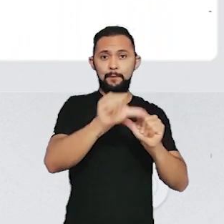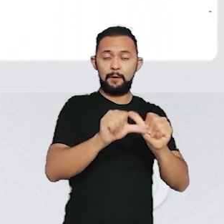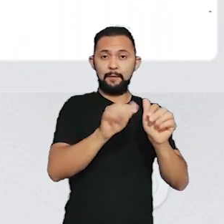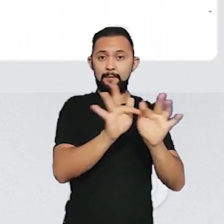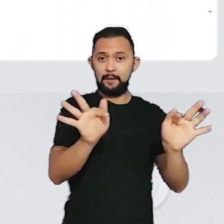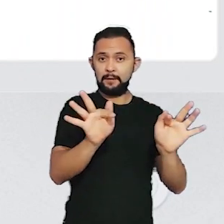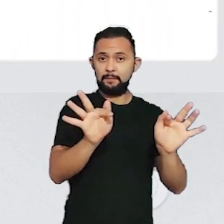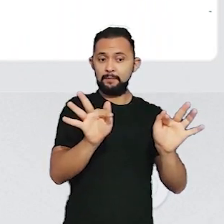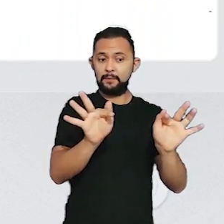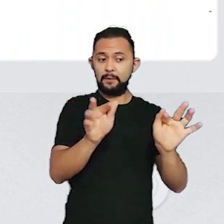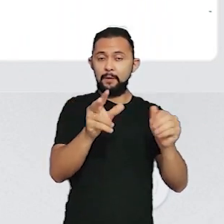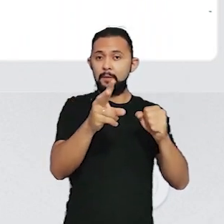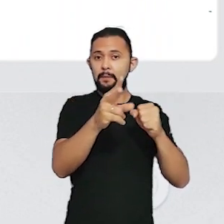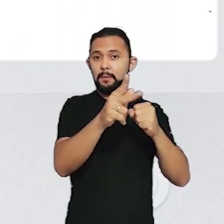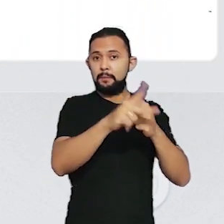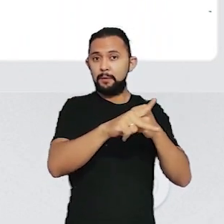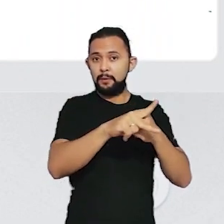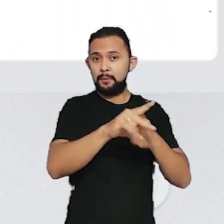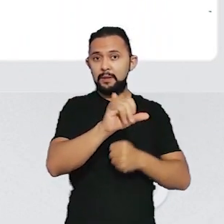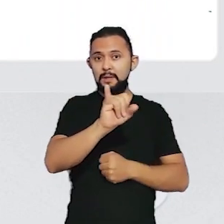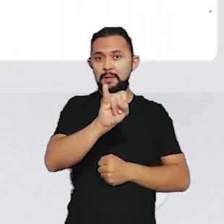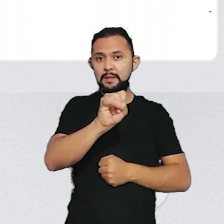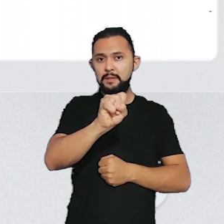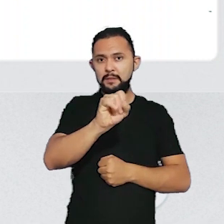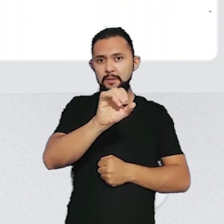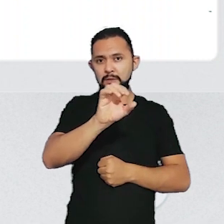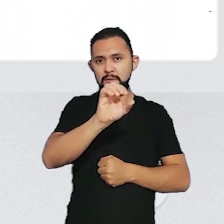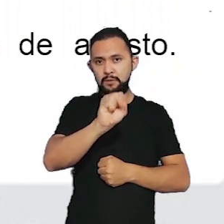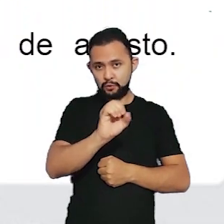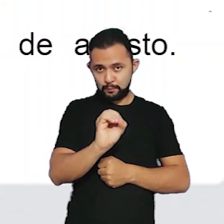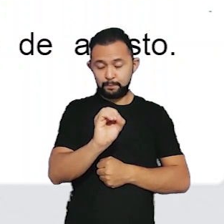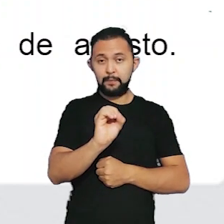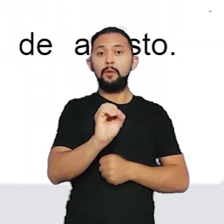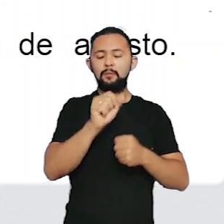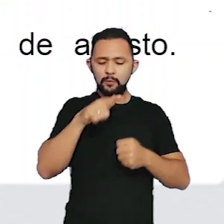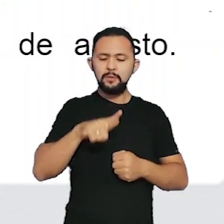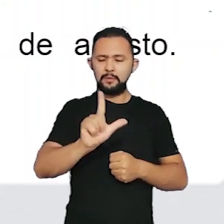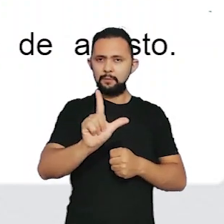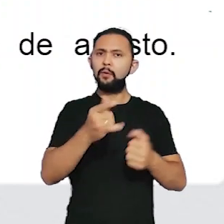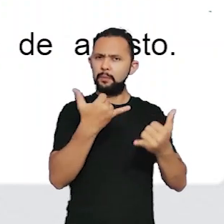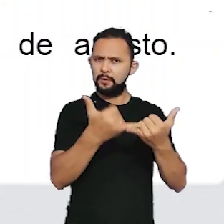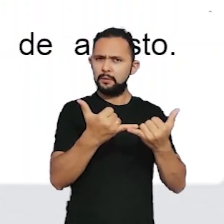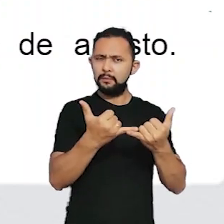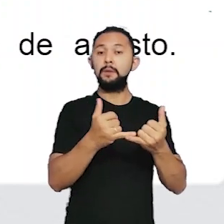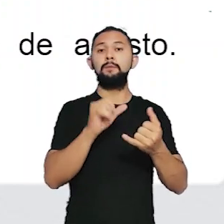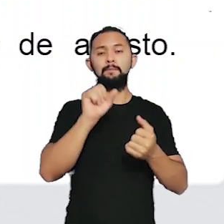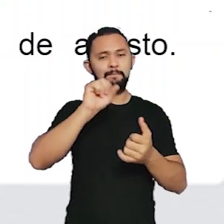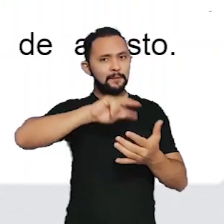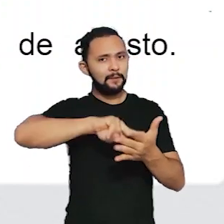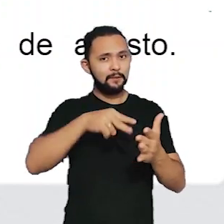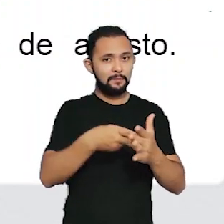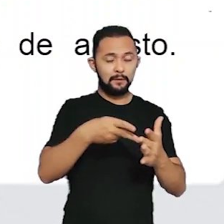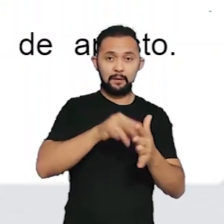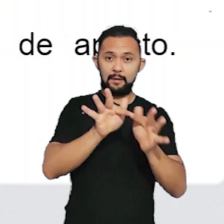subordinada pelo pronome isso. Se eu consigo fazer isso, é porque a oração ela é substantiva. Então, o meu desejo